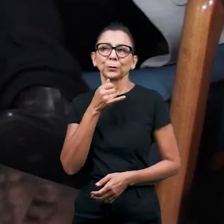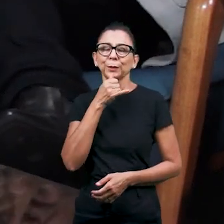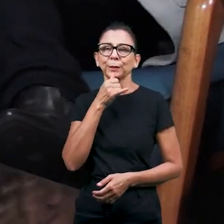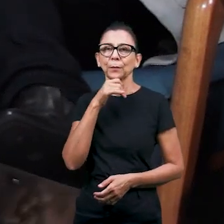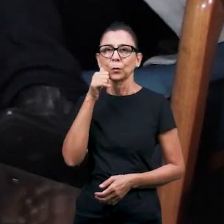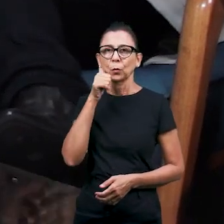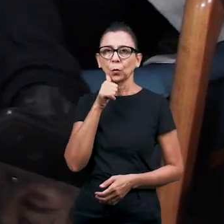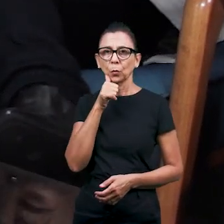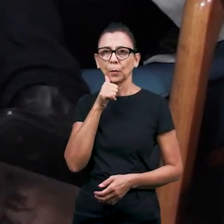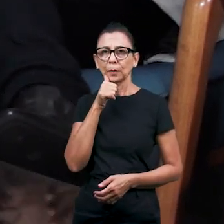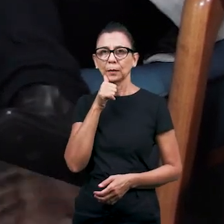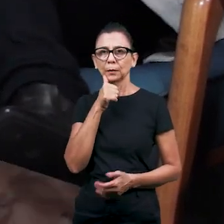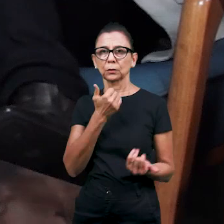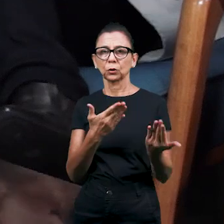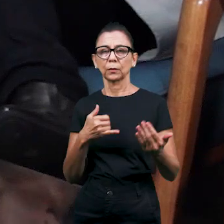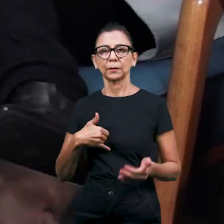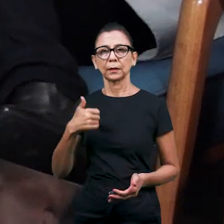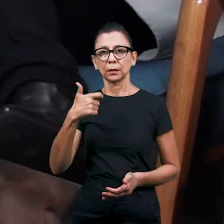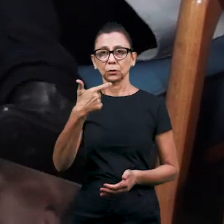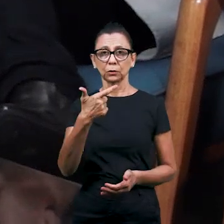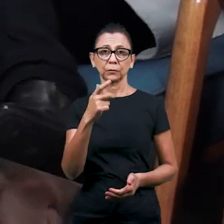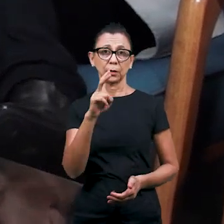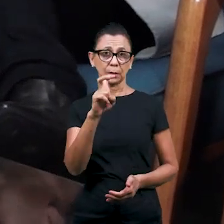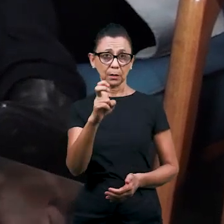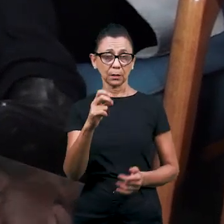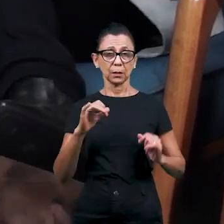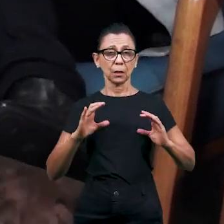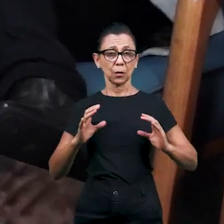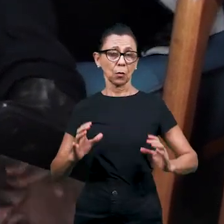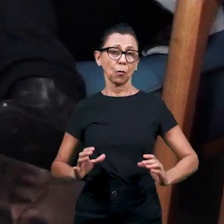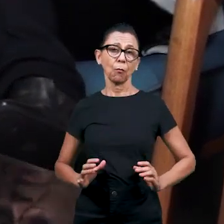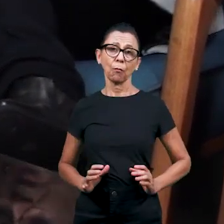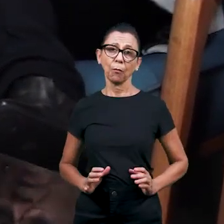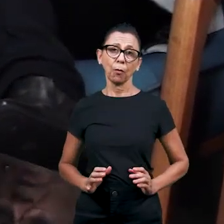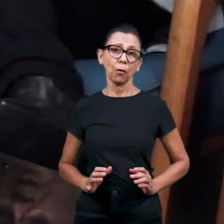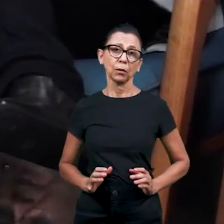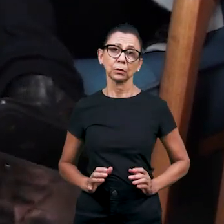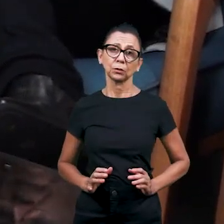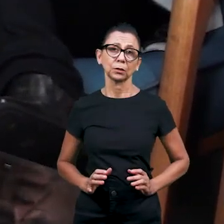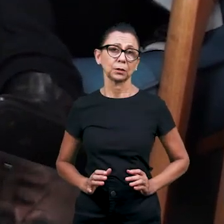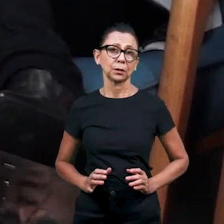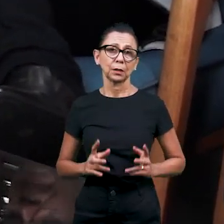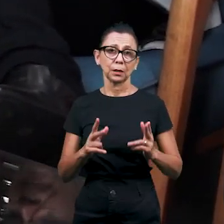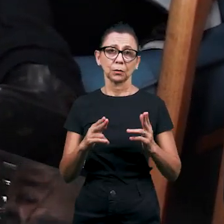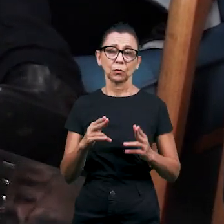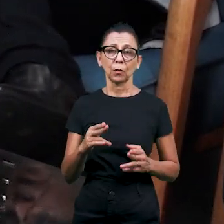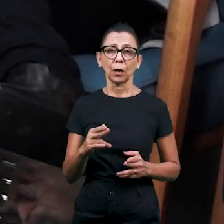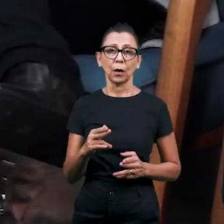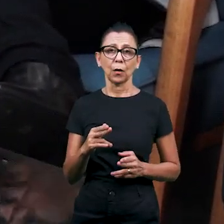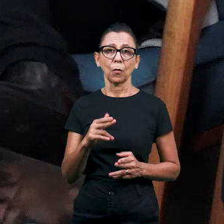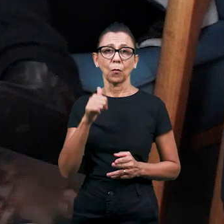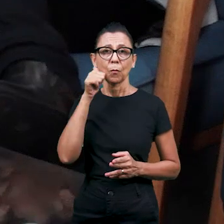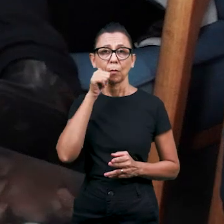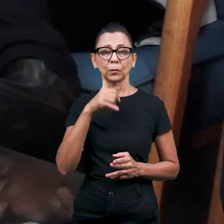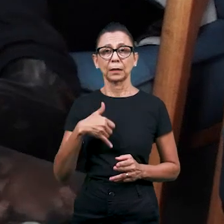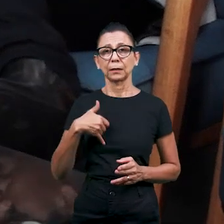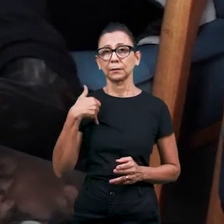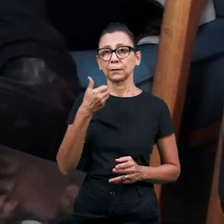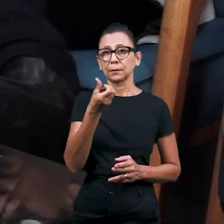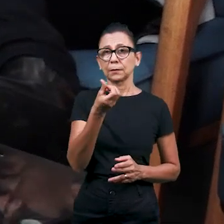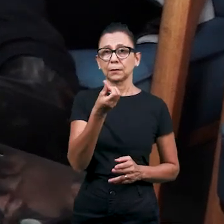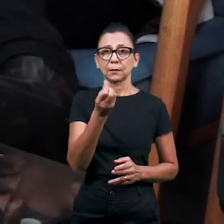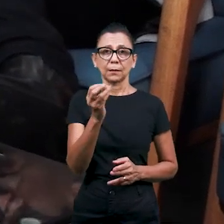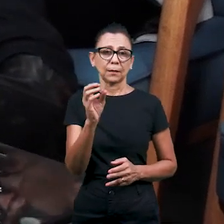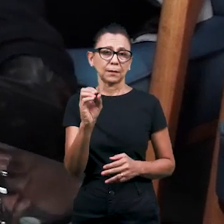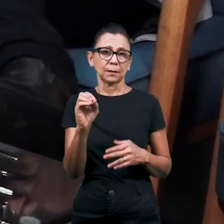eu vivia assim, assim, assim, o Senhor me trouxe até aqui. E isso tem sido uma oportunidade maravilhosa. Agora, como é que funciona o projeto do